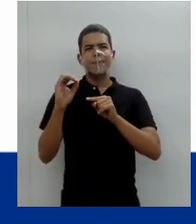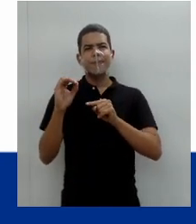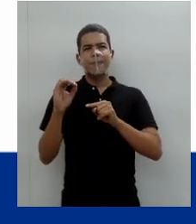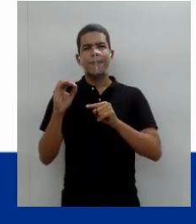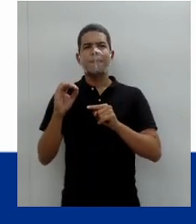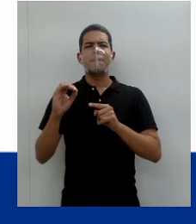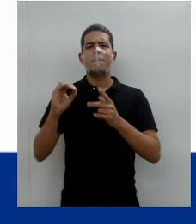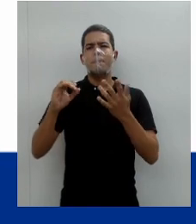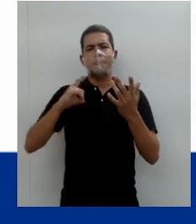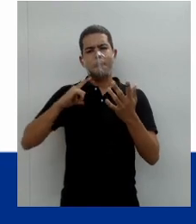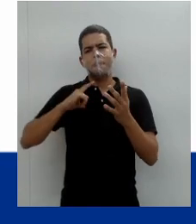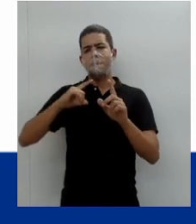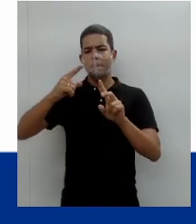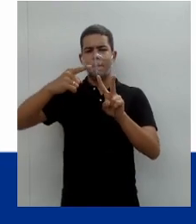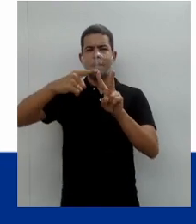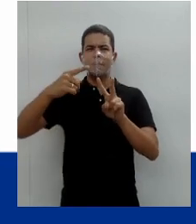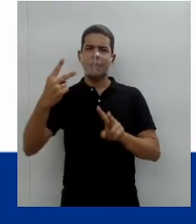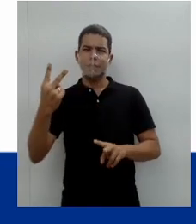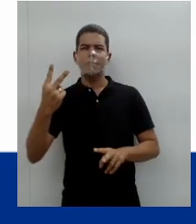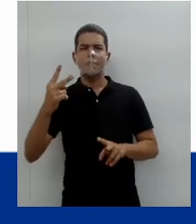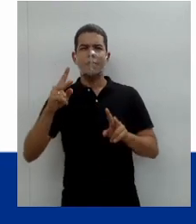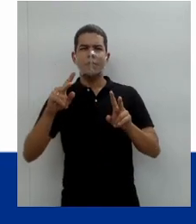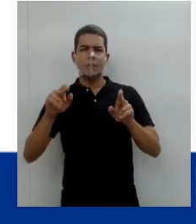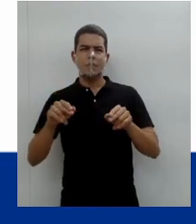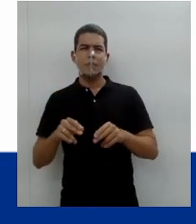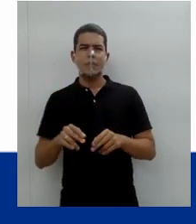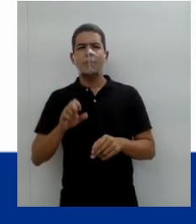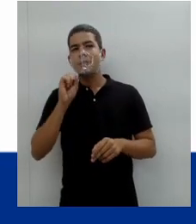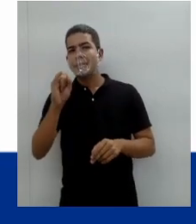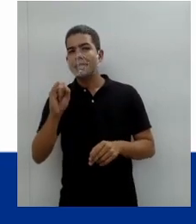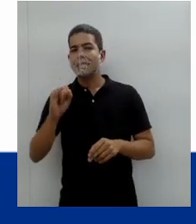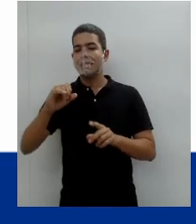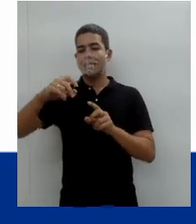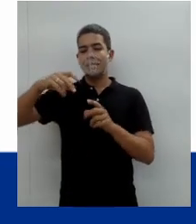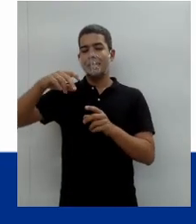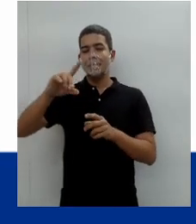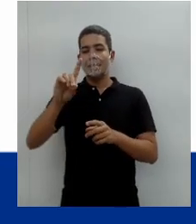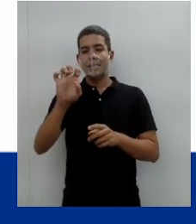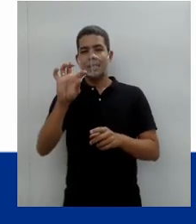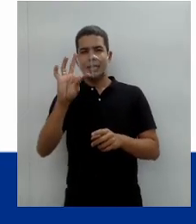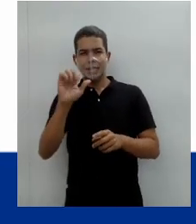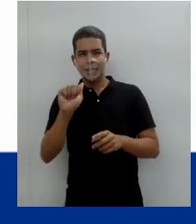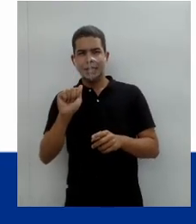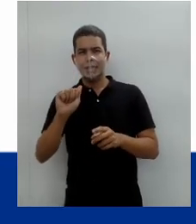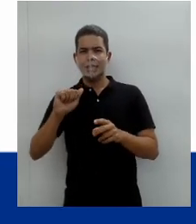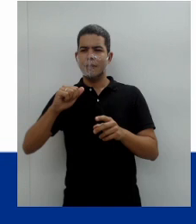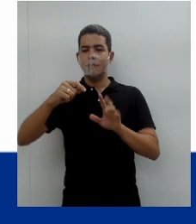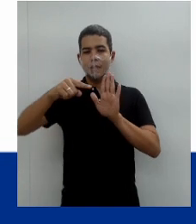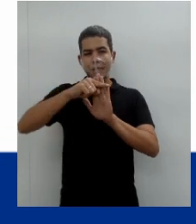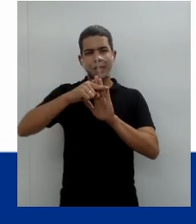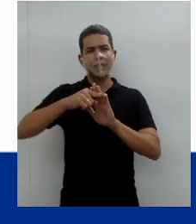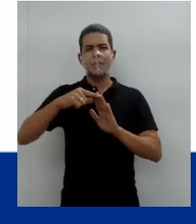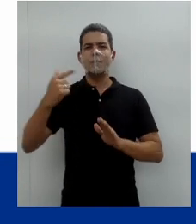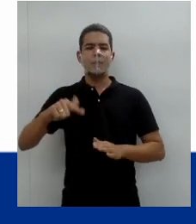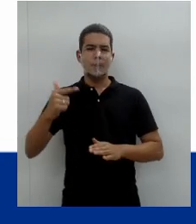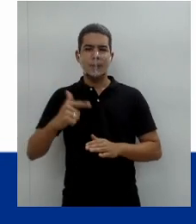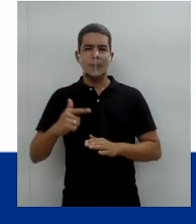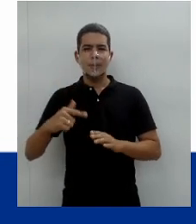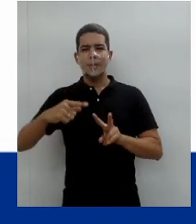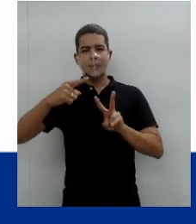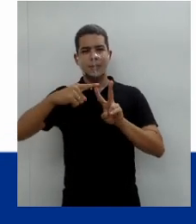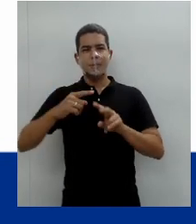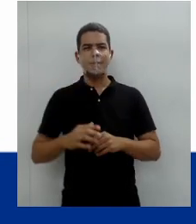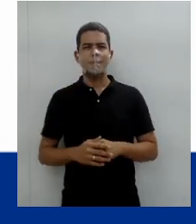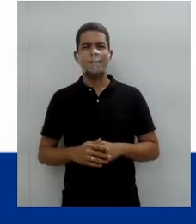são duas raízes iguais. Se o delta é negativo, não existe raiz real. Mas num gráfico, professor, o que isso significa,